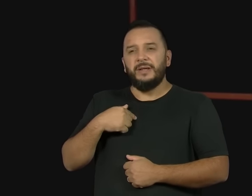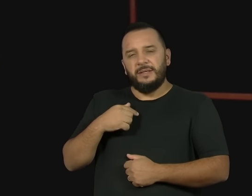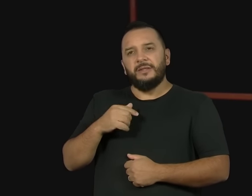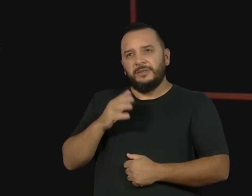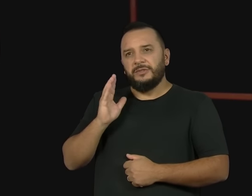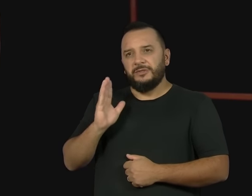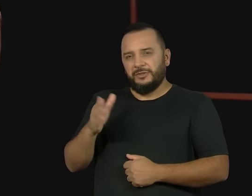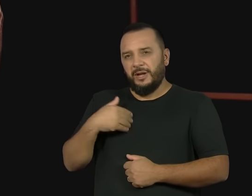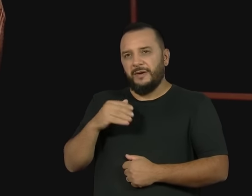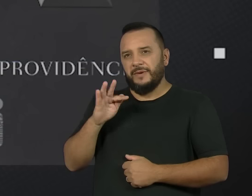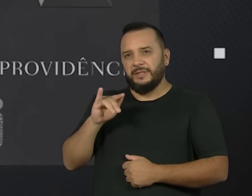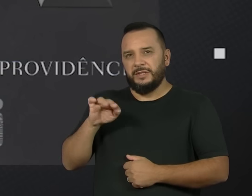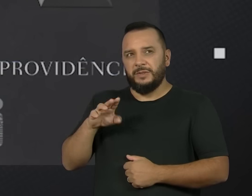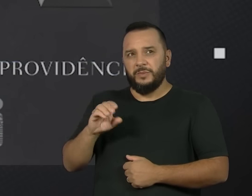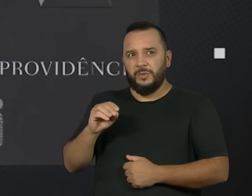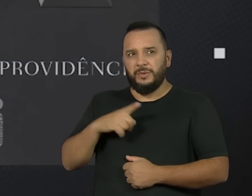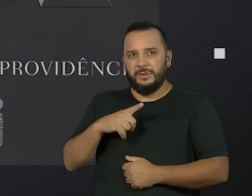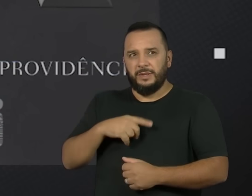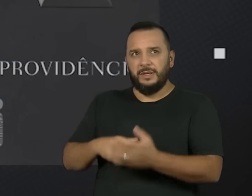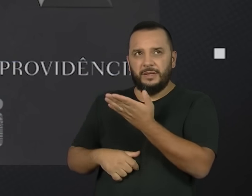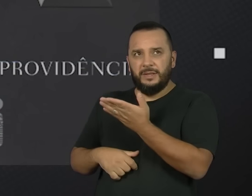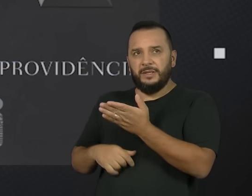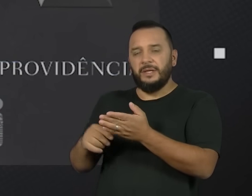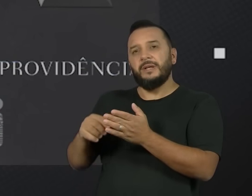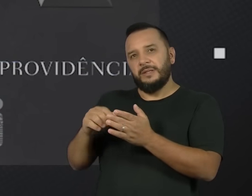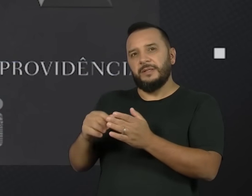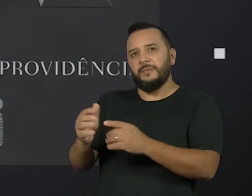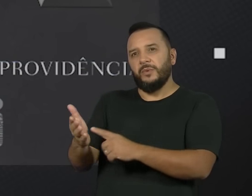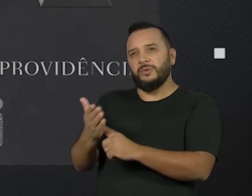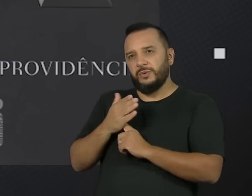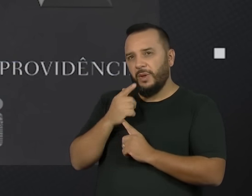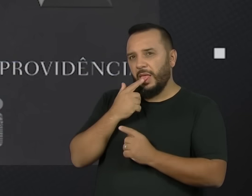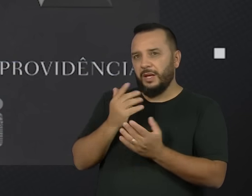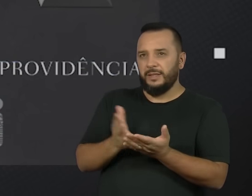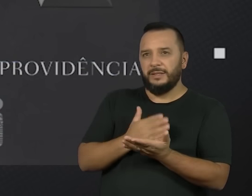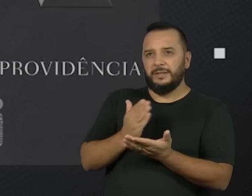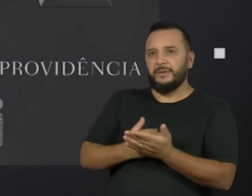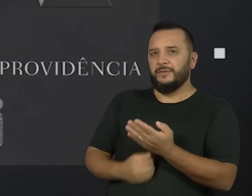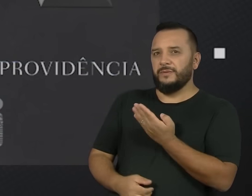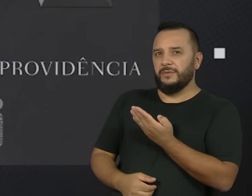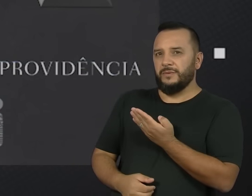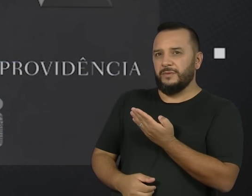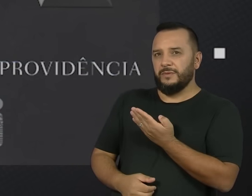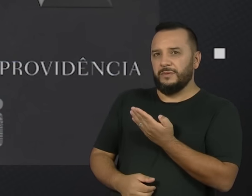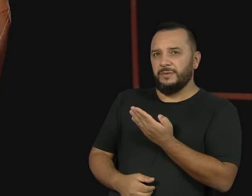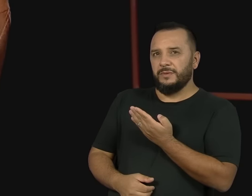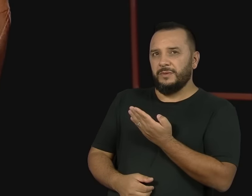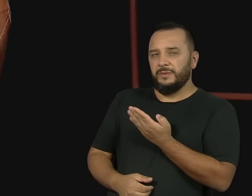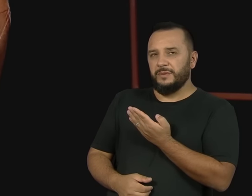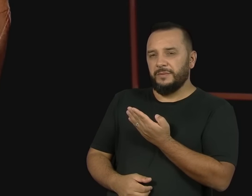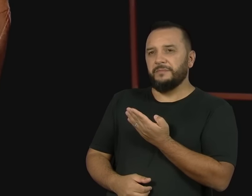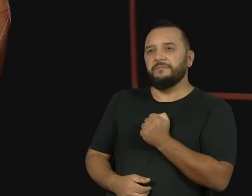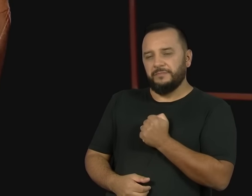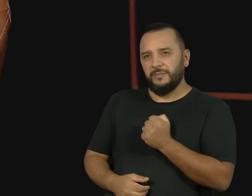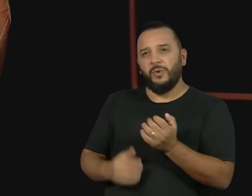me indicou uns livros que eu preciso ler, que mostra justamente o início dessa coisa, né?